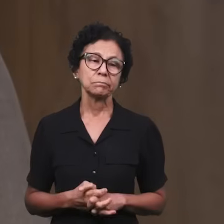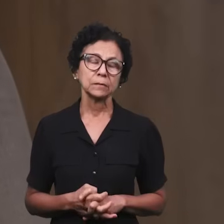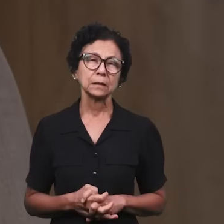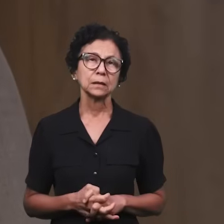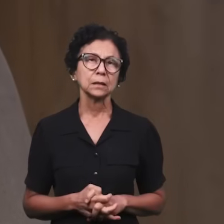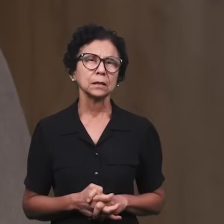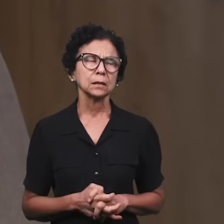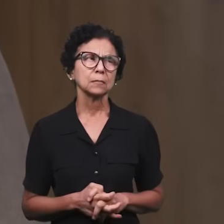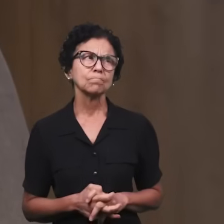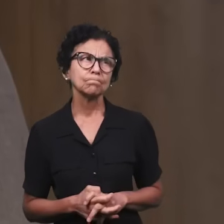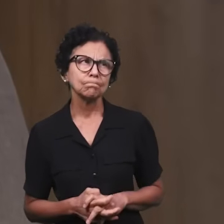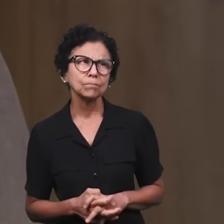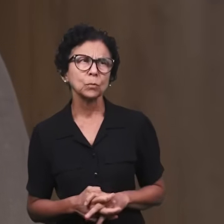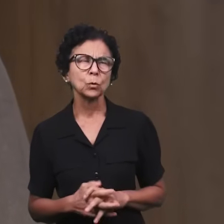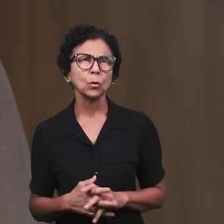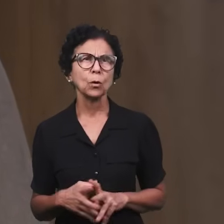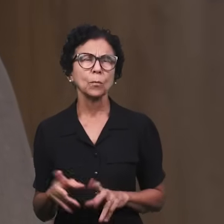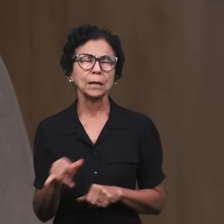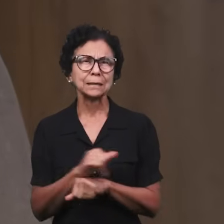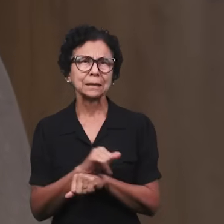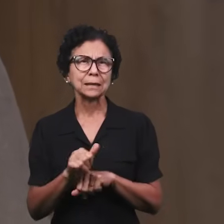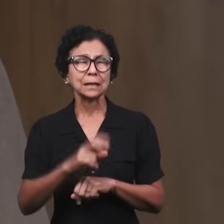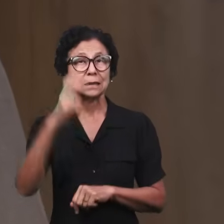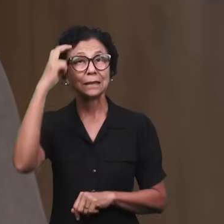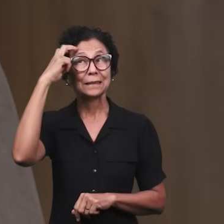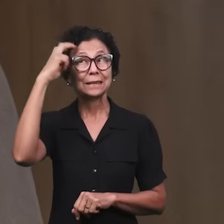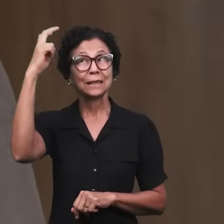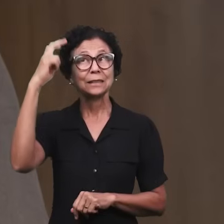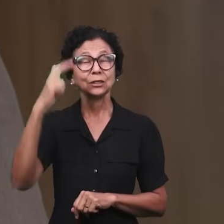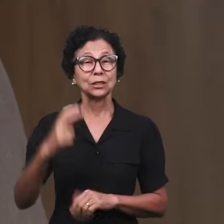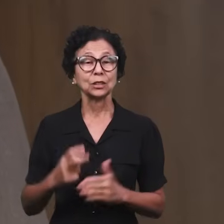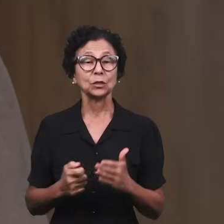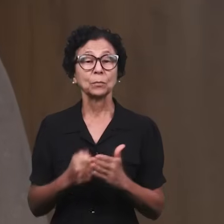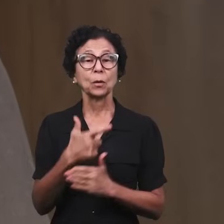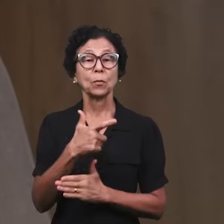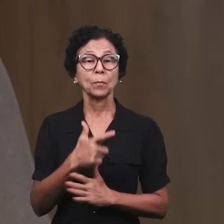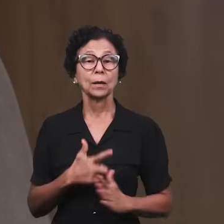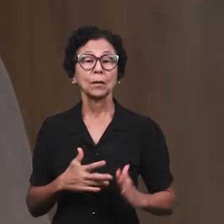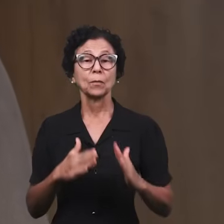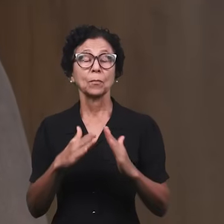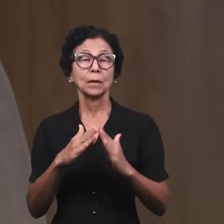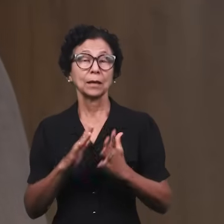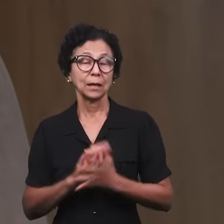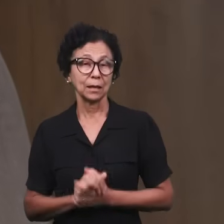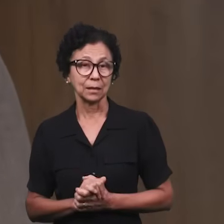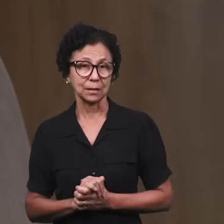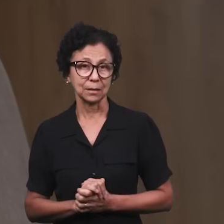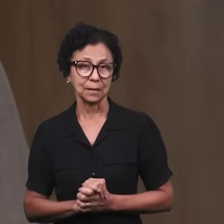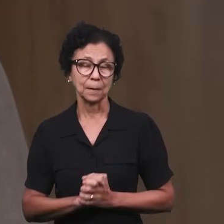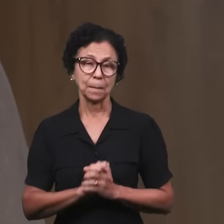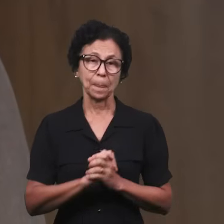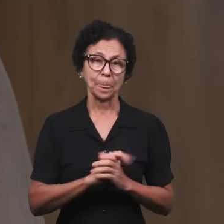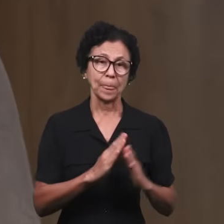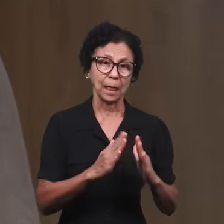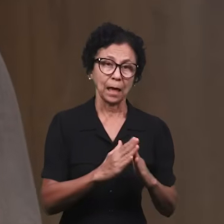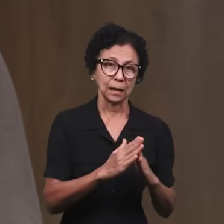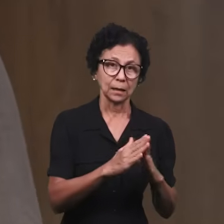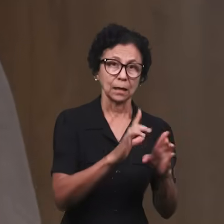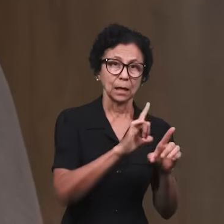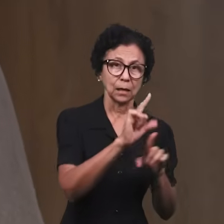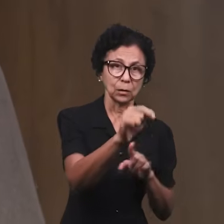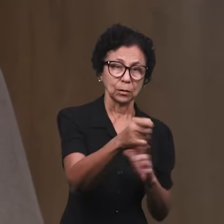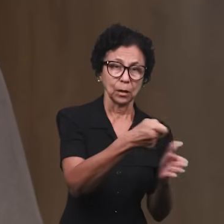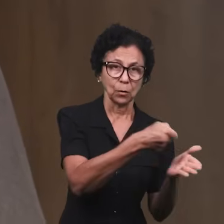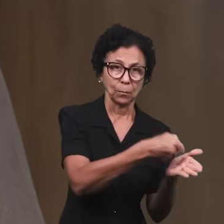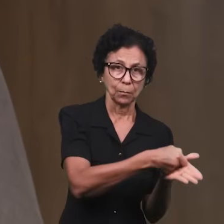mais inteligente atualmente da aquisição de um imóvel? Seria permanecer em um aluguel, fazendo a reserva de um dinheiro para